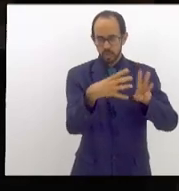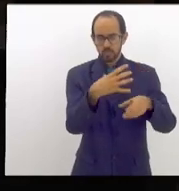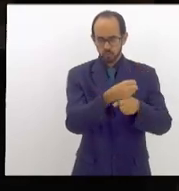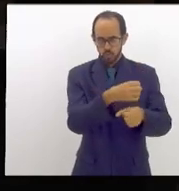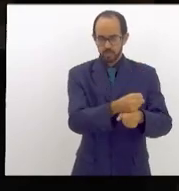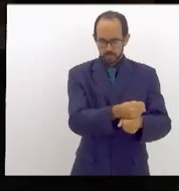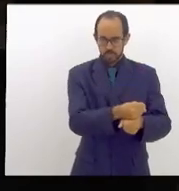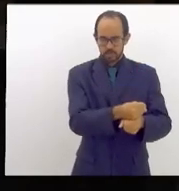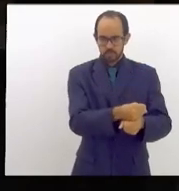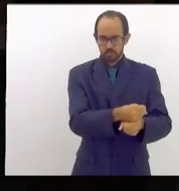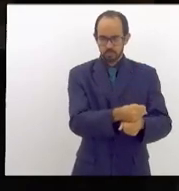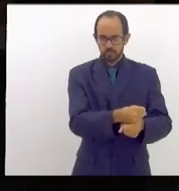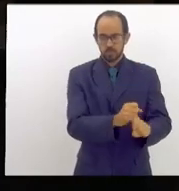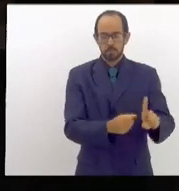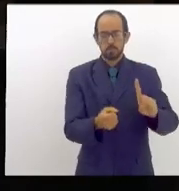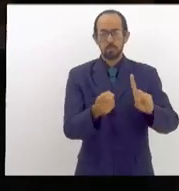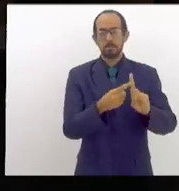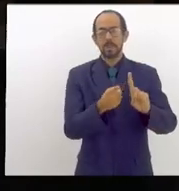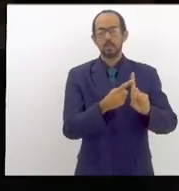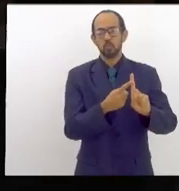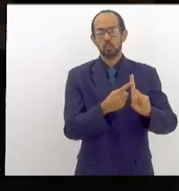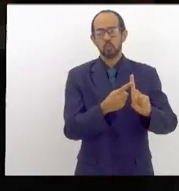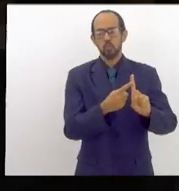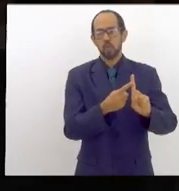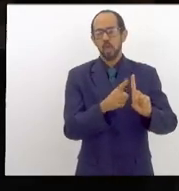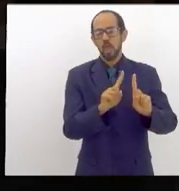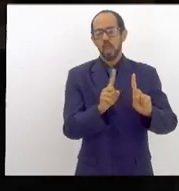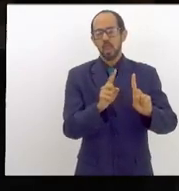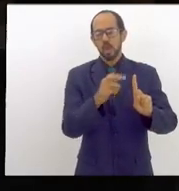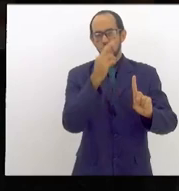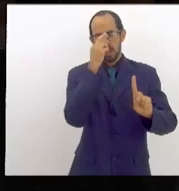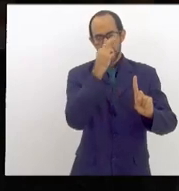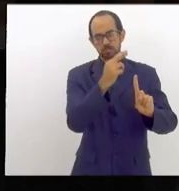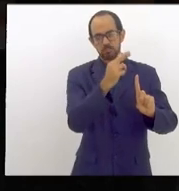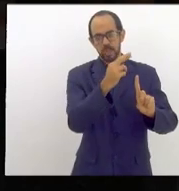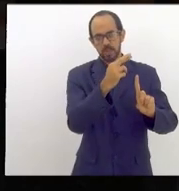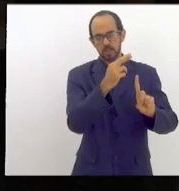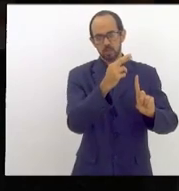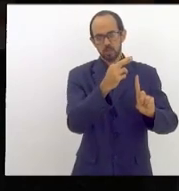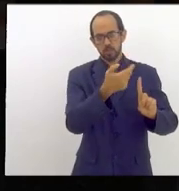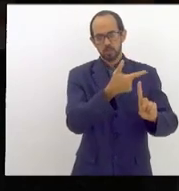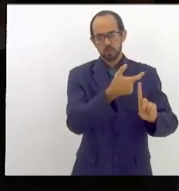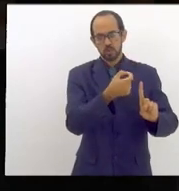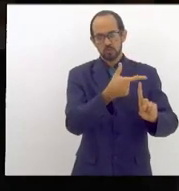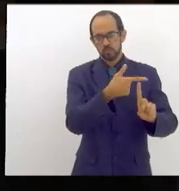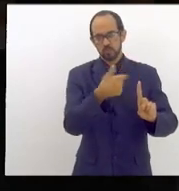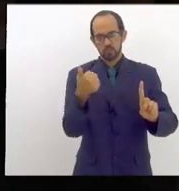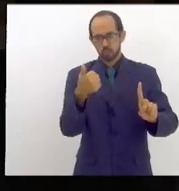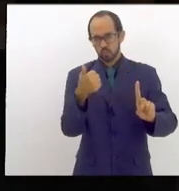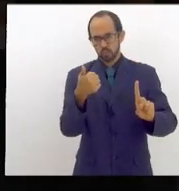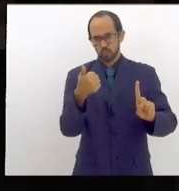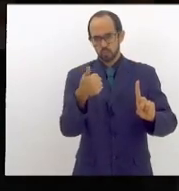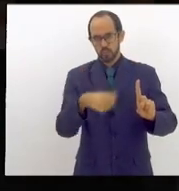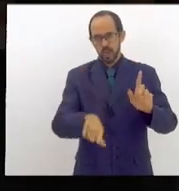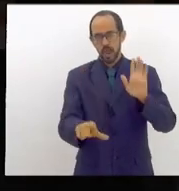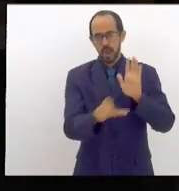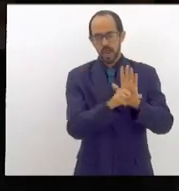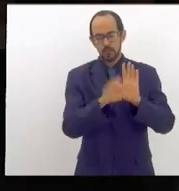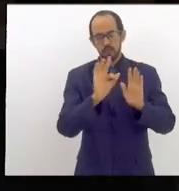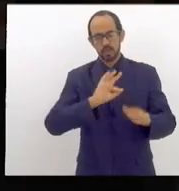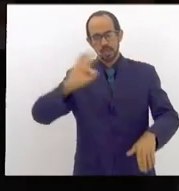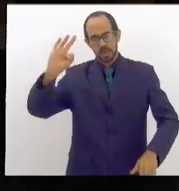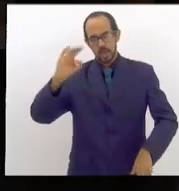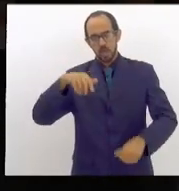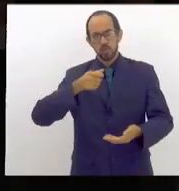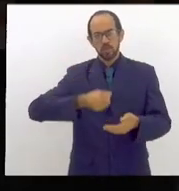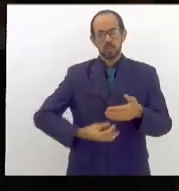Governador primeiro deles não cumprimento no exercício de 2021 da lei federal que